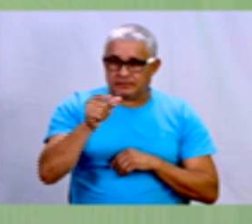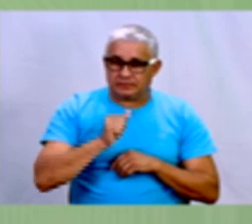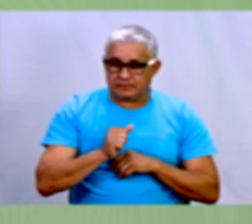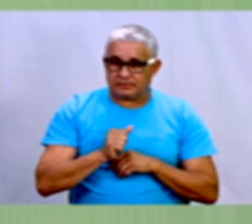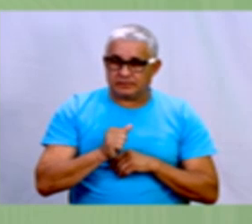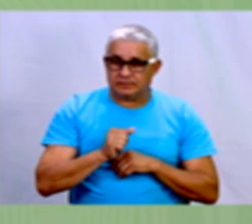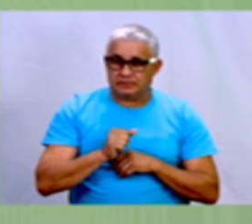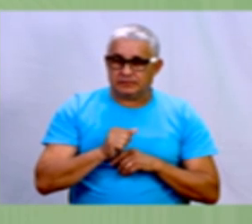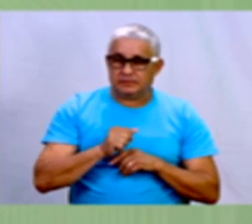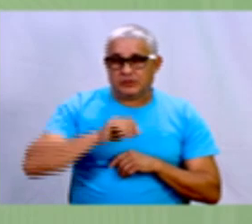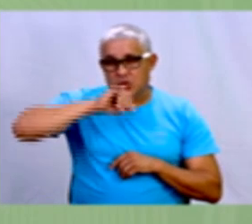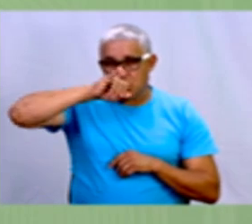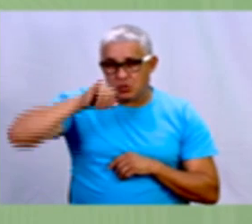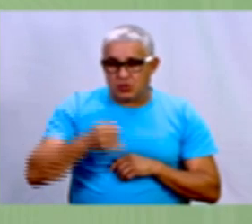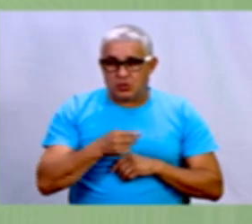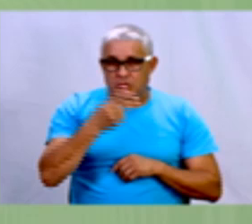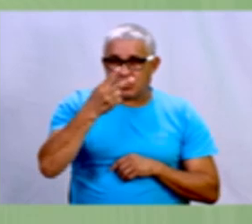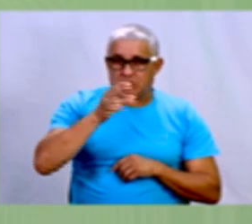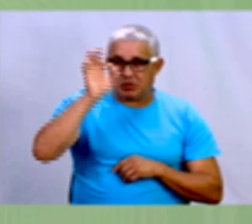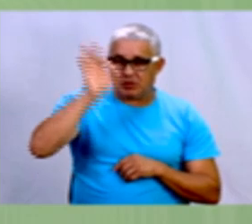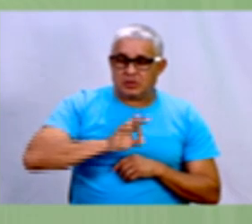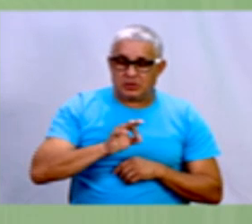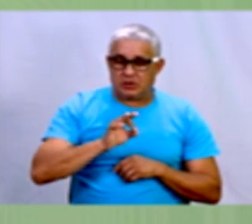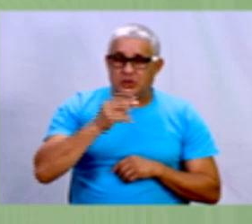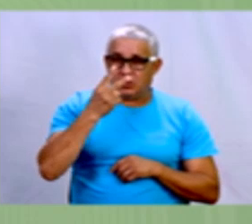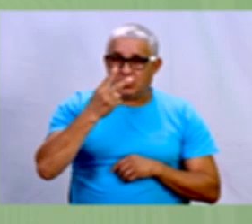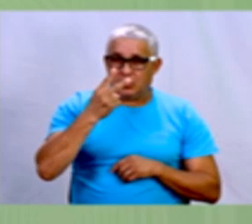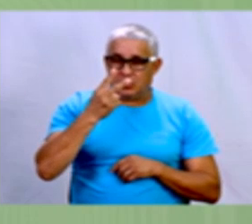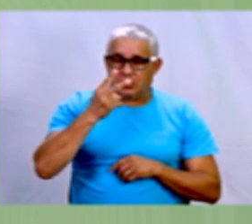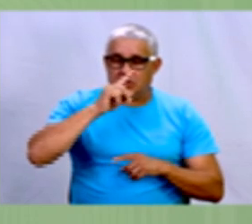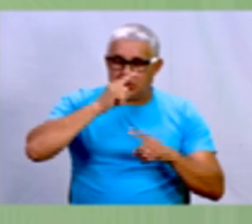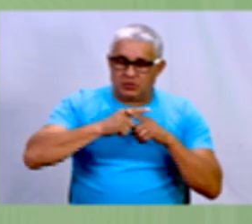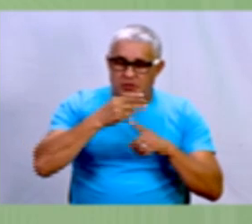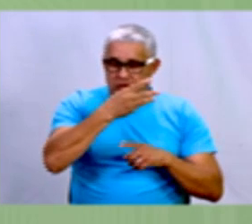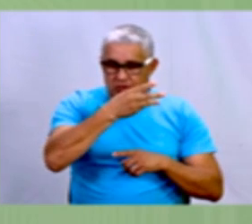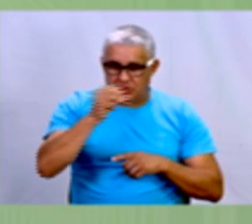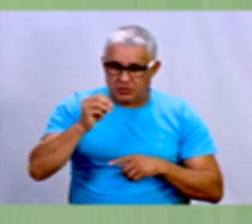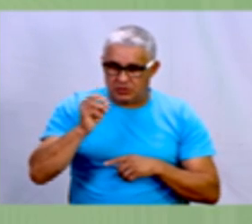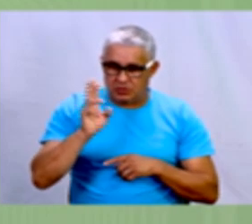2%, quando a gente faz 2 vezes R$300,